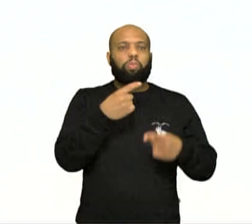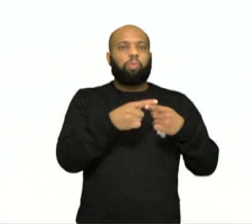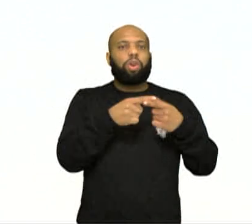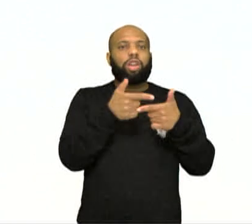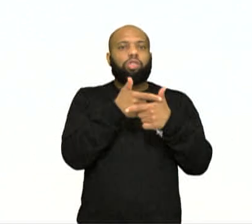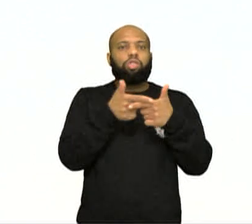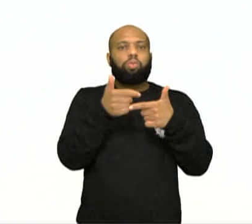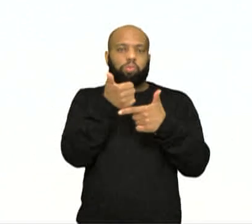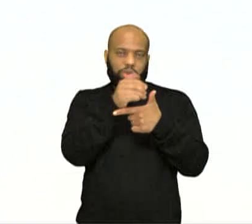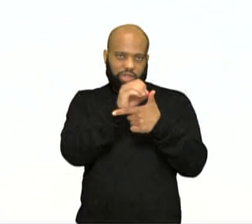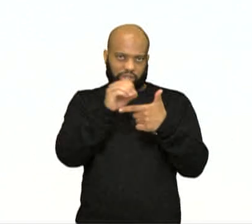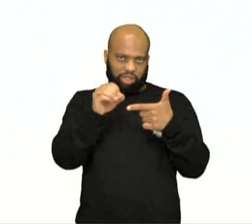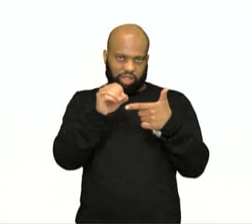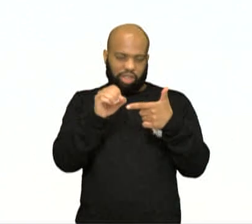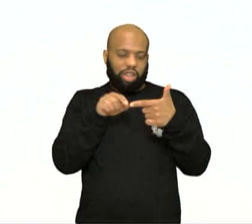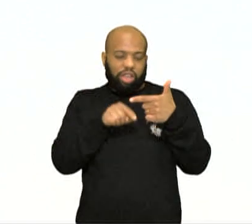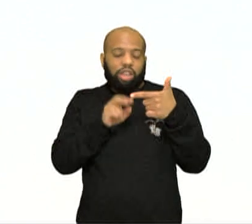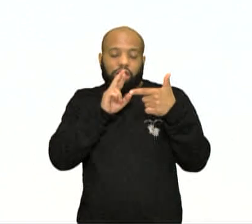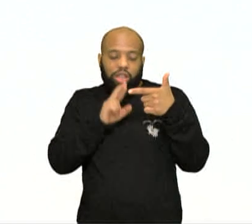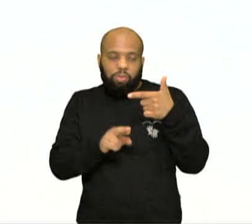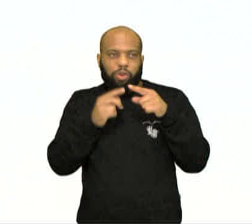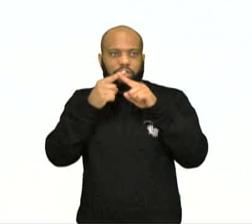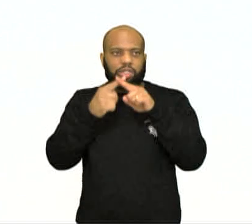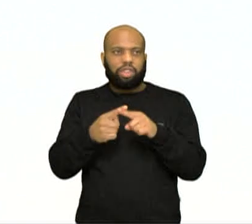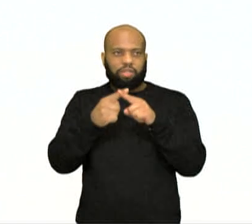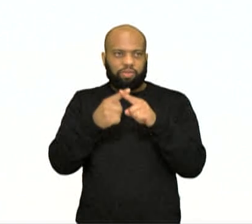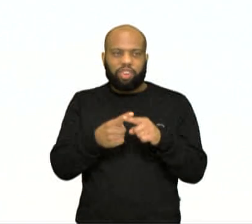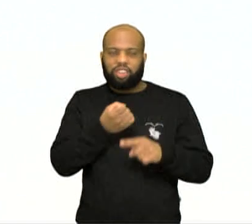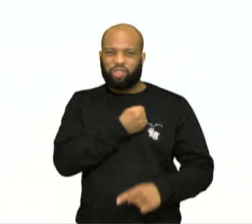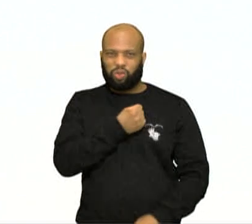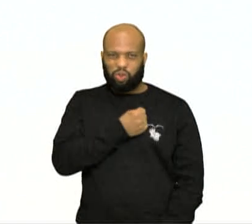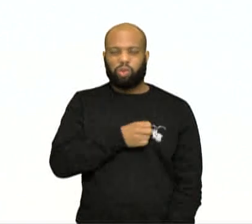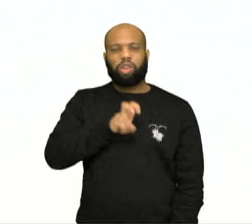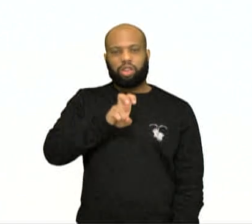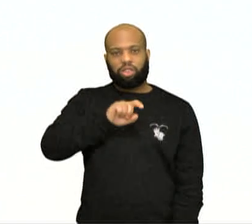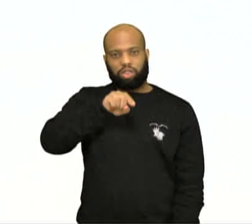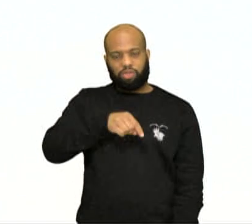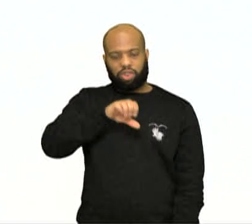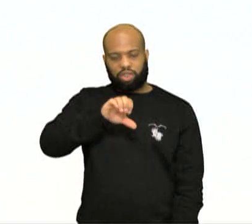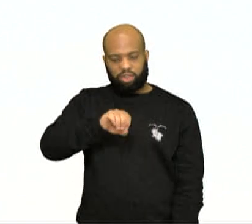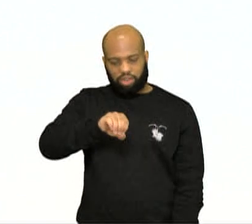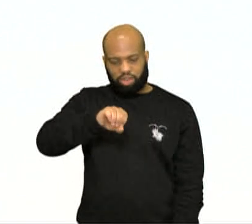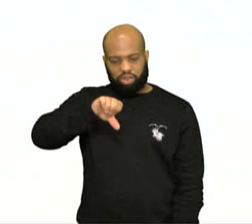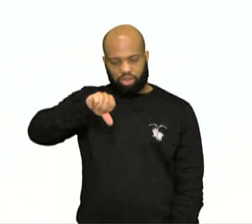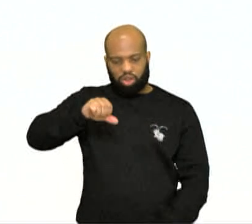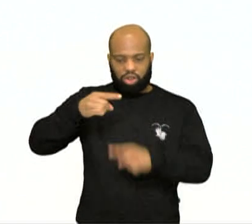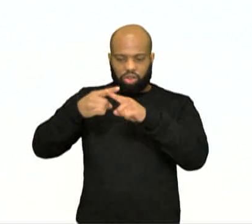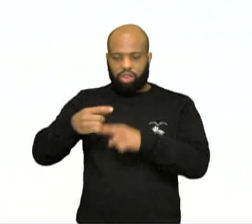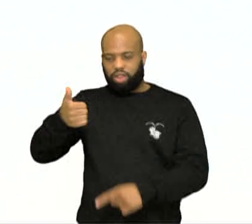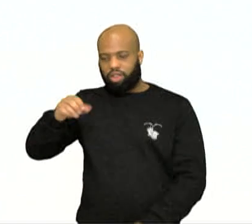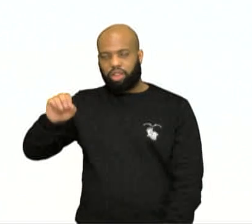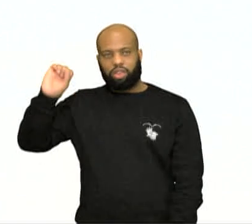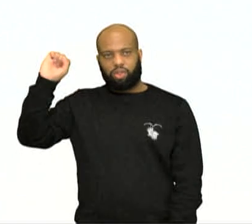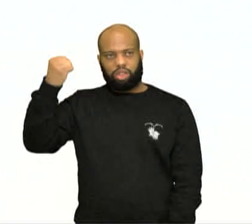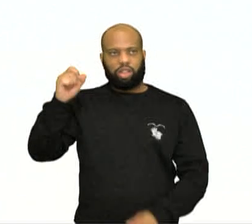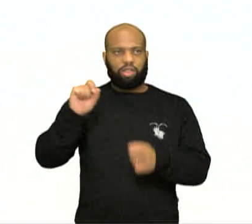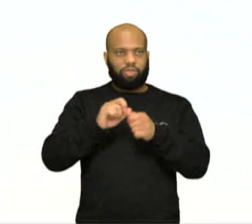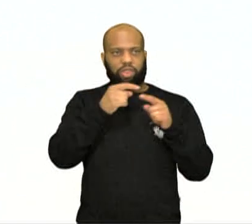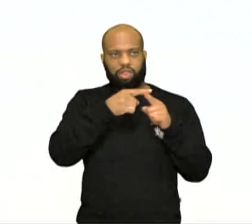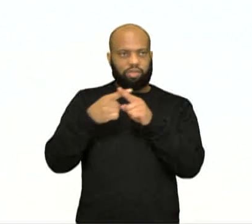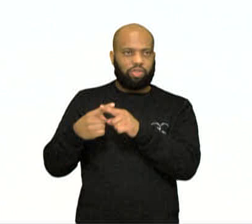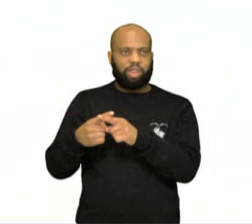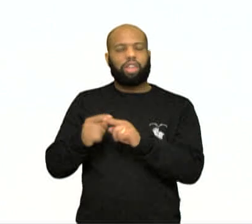vezes aquele valor que está aqui na forma da notação científica, é 5,9 vezes 10 à oitava, fazendo a